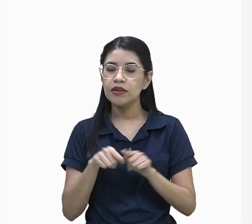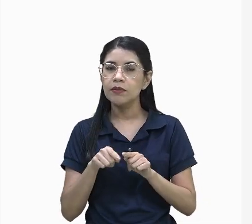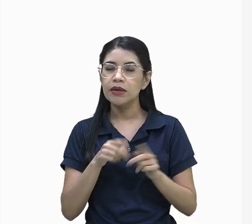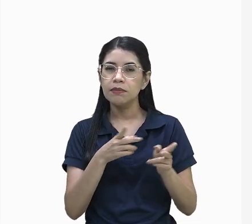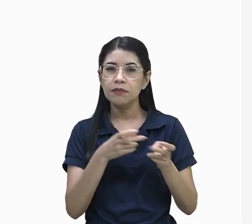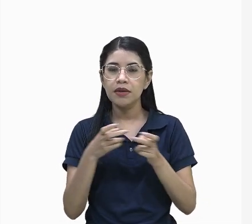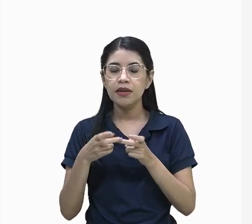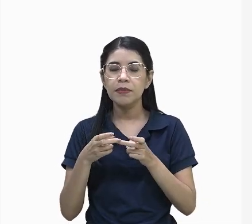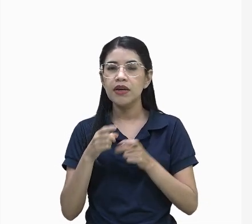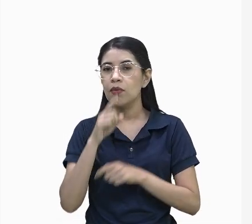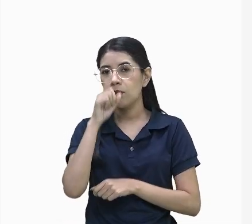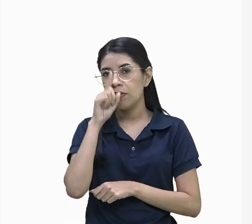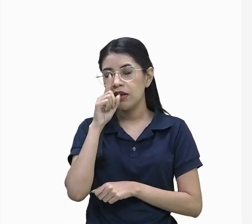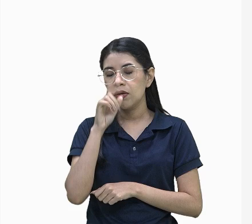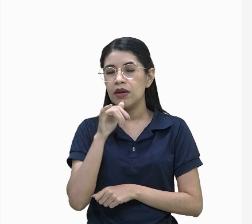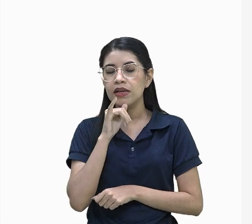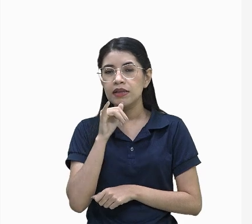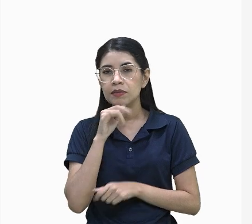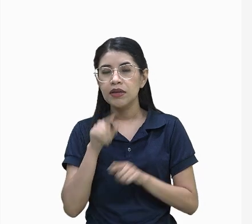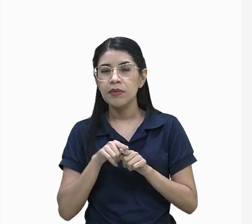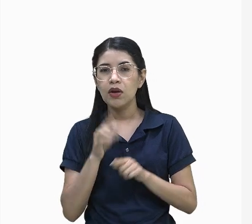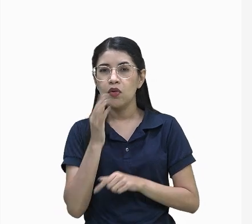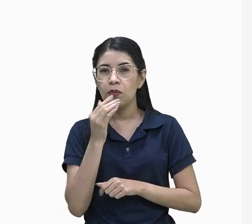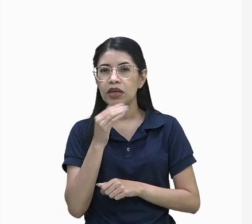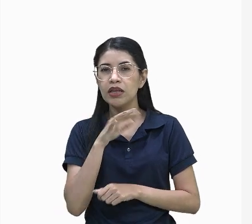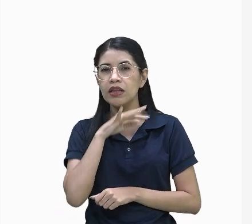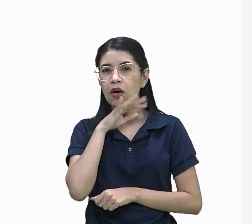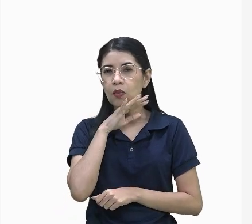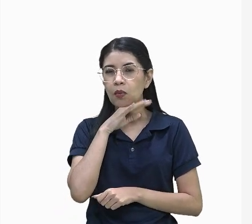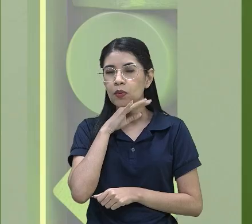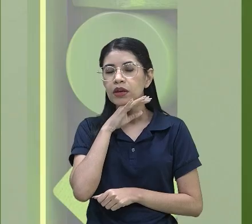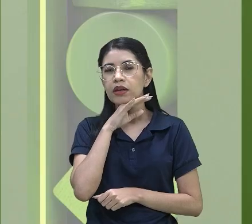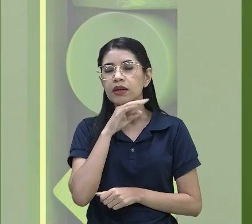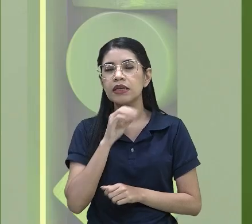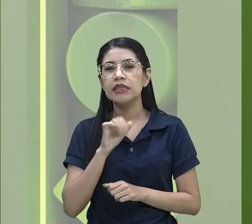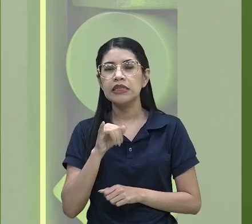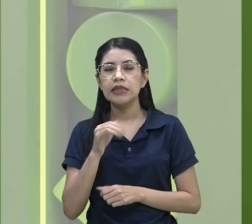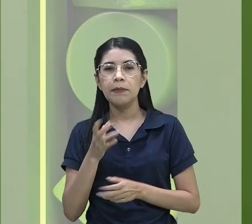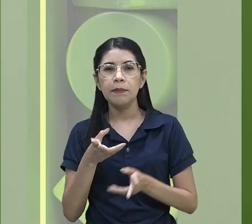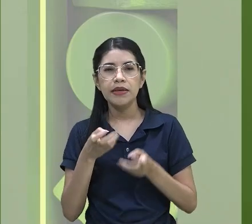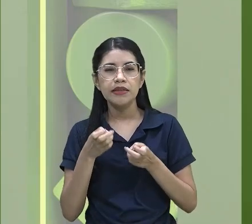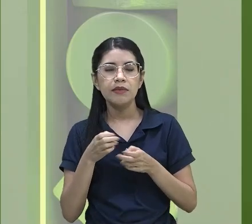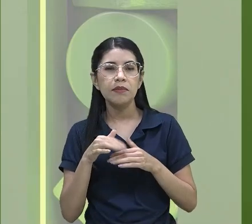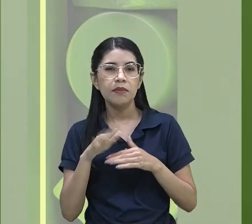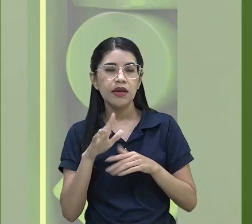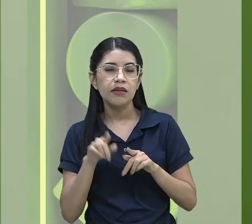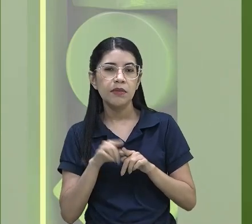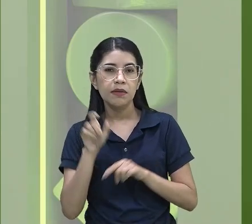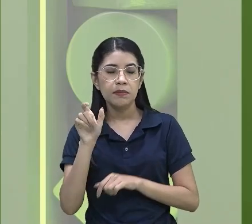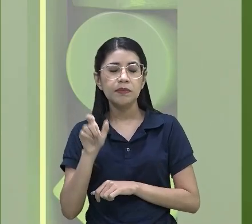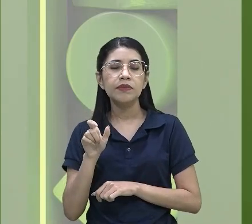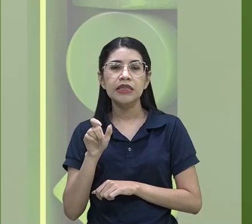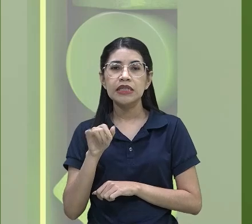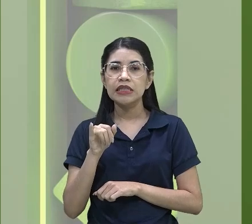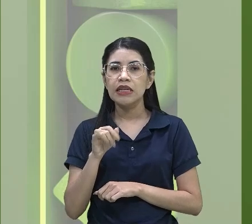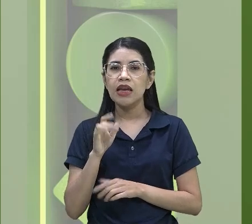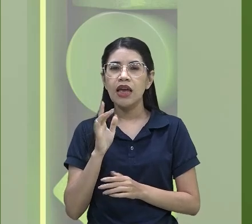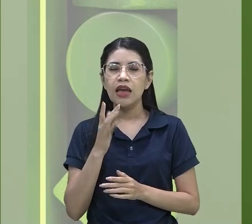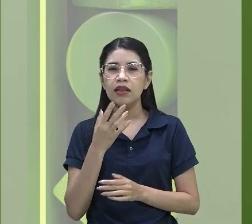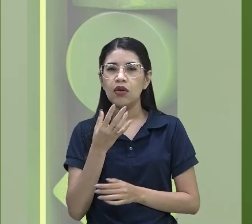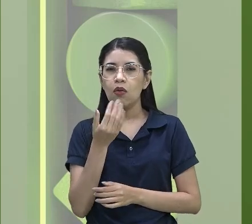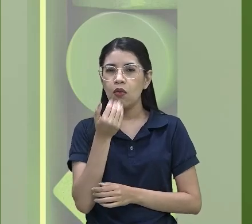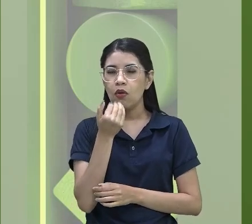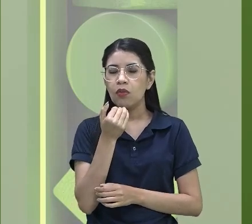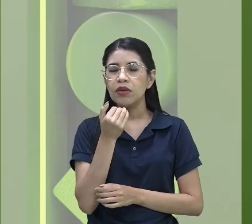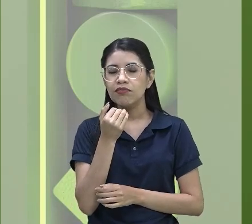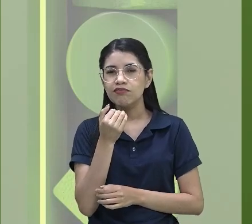perigos, como alimentos estragados, por exemplo, né? Quem tem aí uma sensibilidade maior, assim que tiver contato com o alimento que